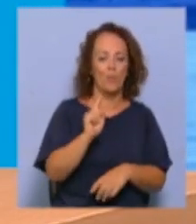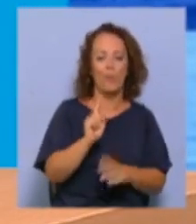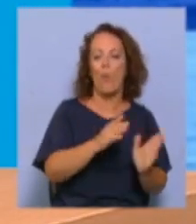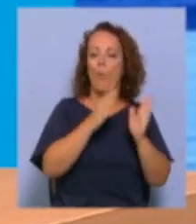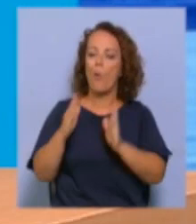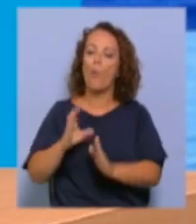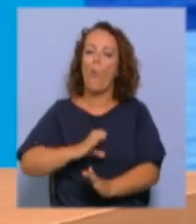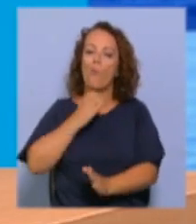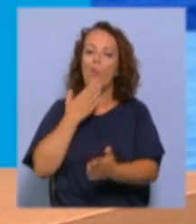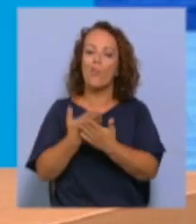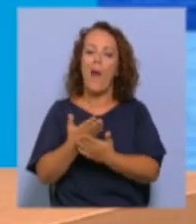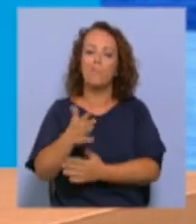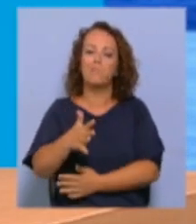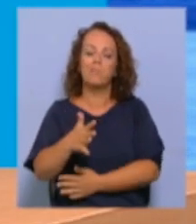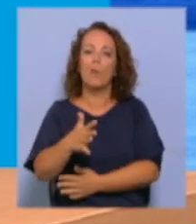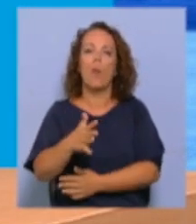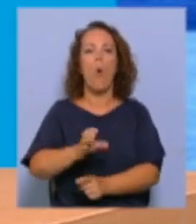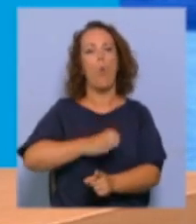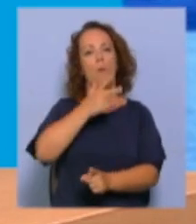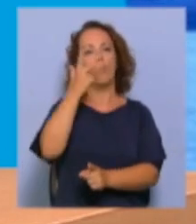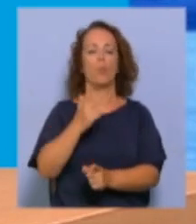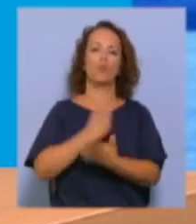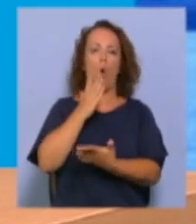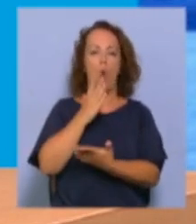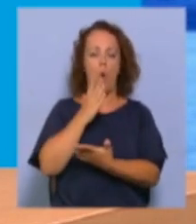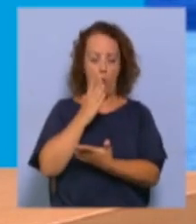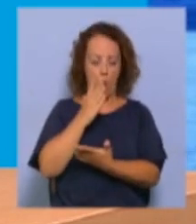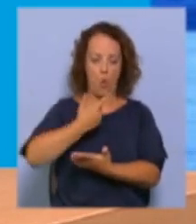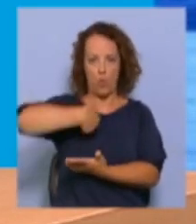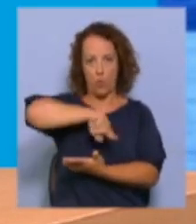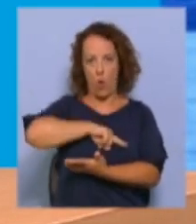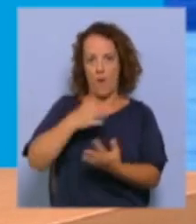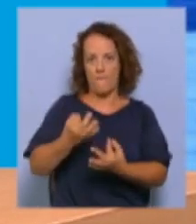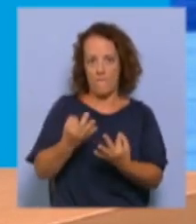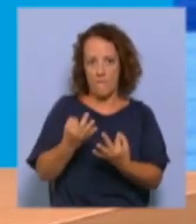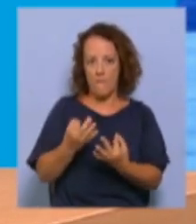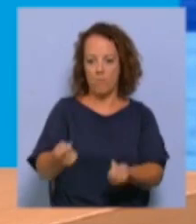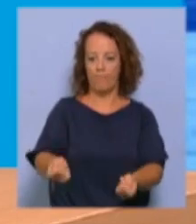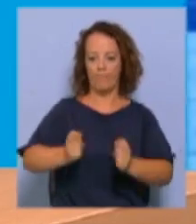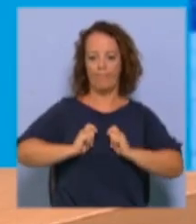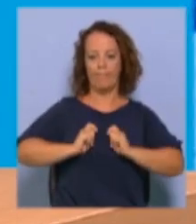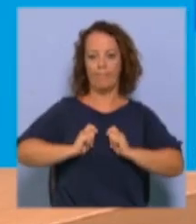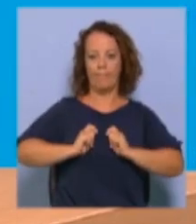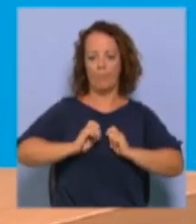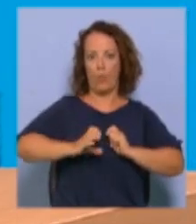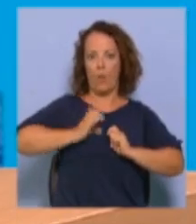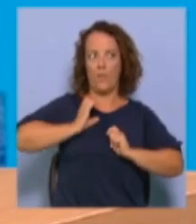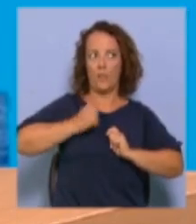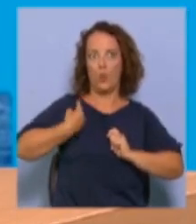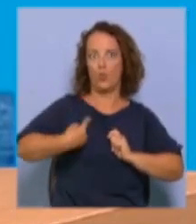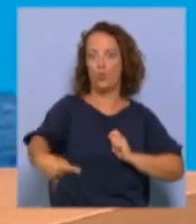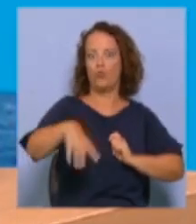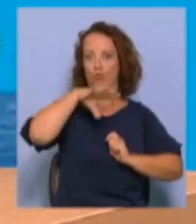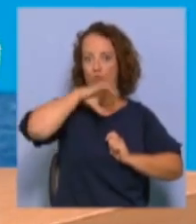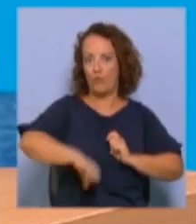por si só naturalmente uma grande confiança em nós, porque depositam em nós de tal maneira essa confiança que nos confiam diariamente os seus filhos,